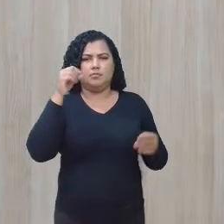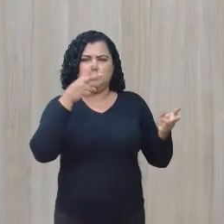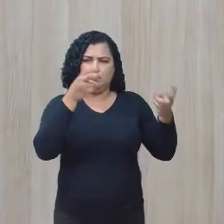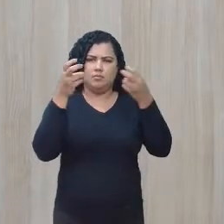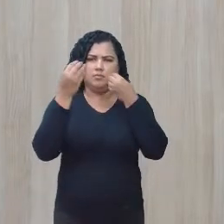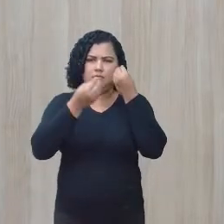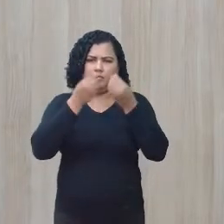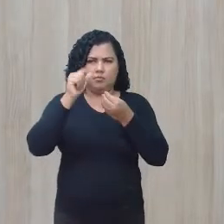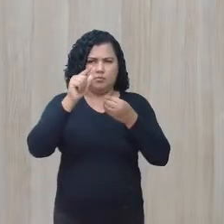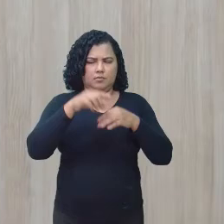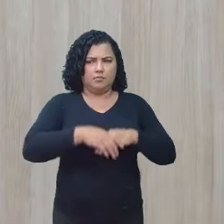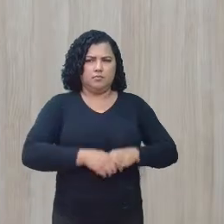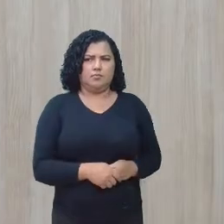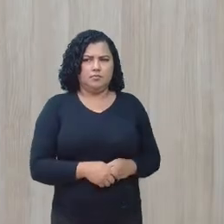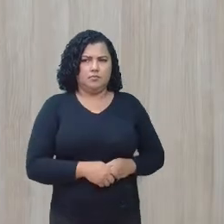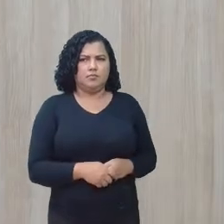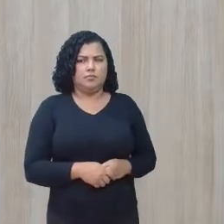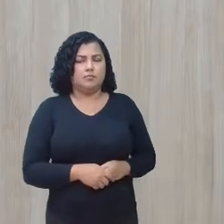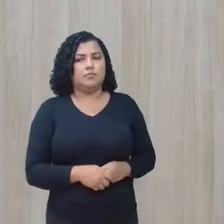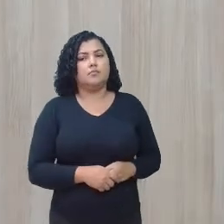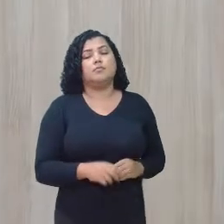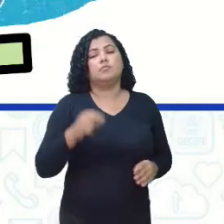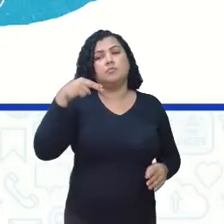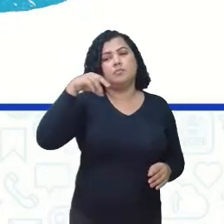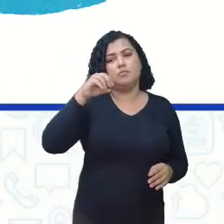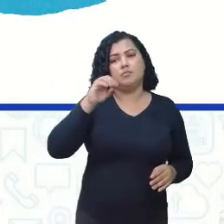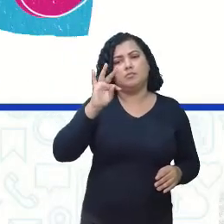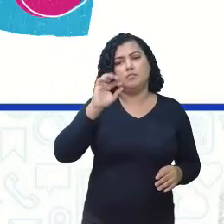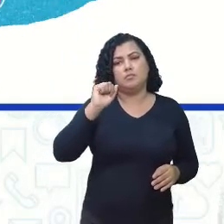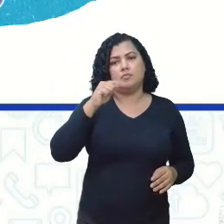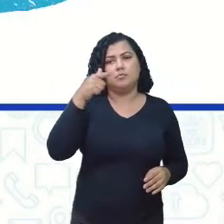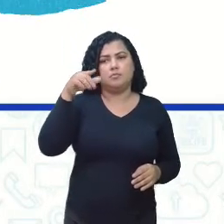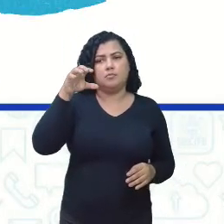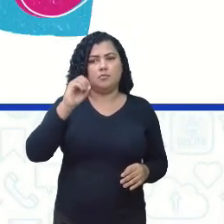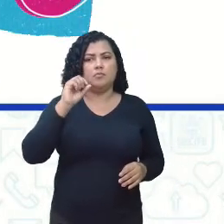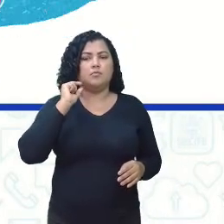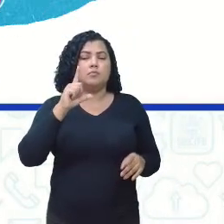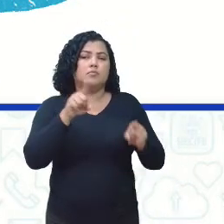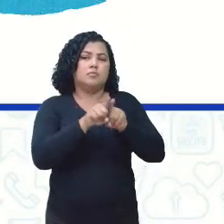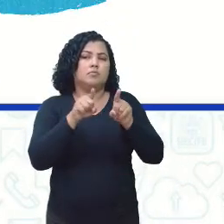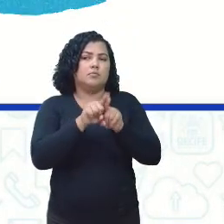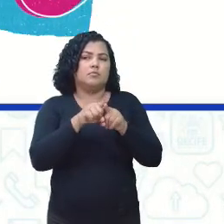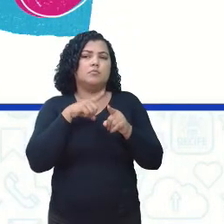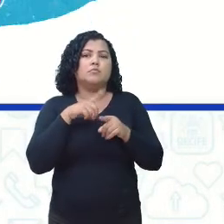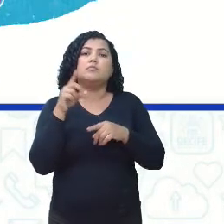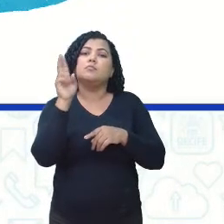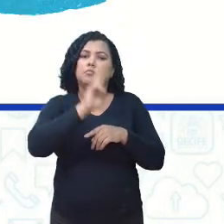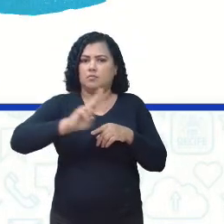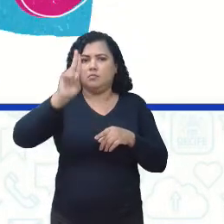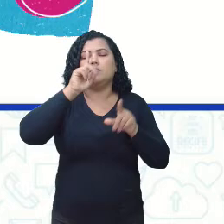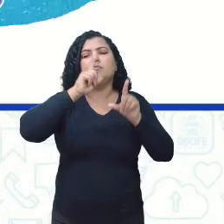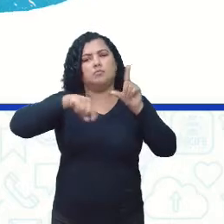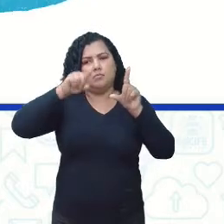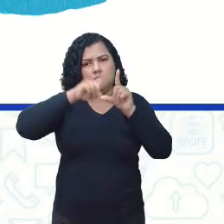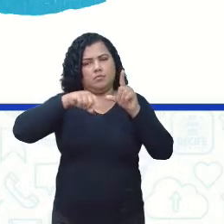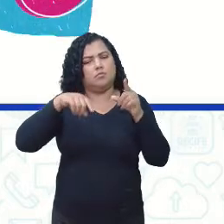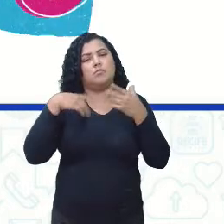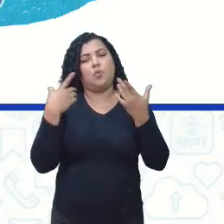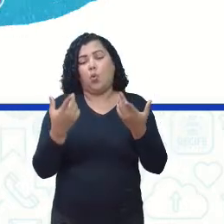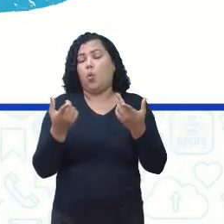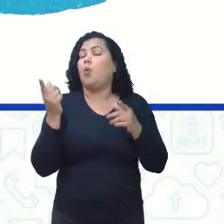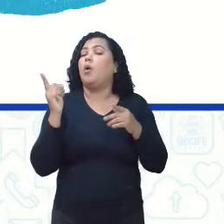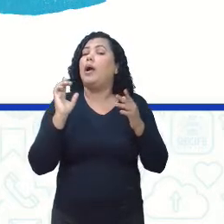essa notação. Veja, a notação na potenciação, eu também usei letras aí, lembrando que as letras